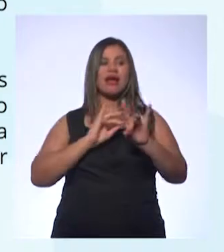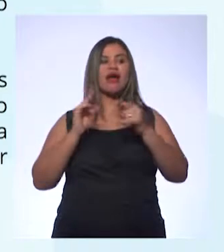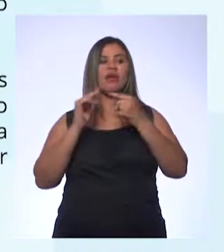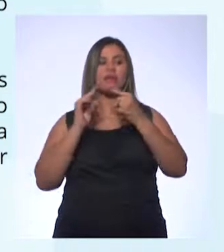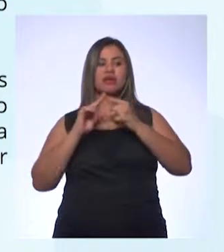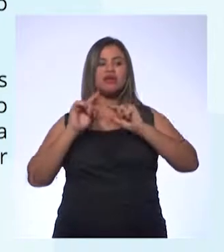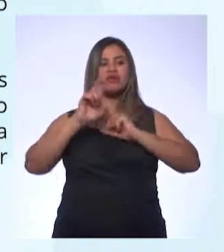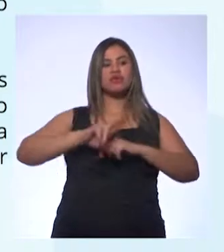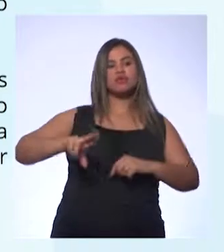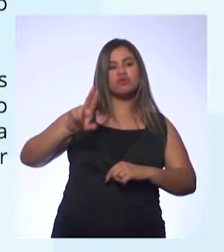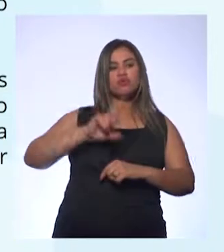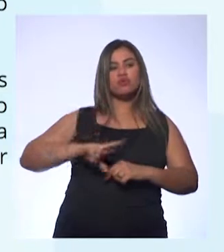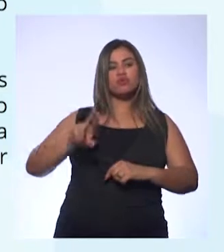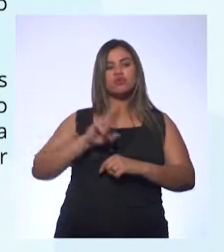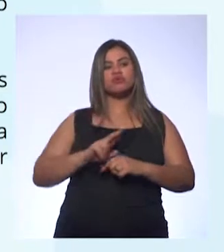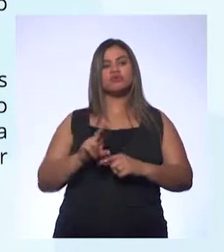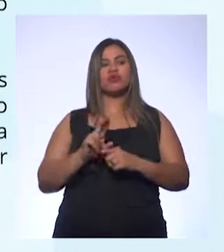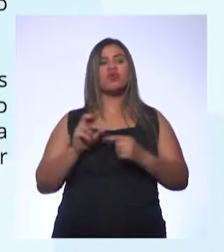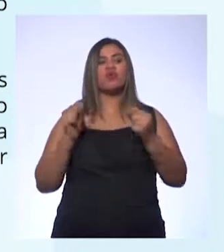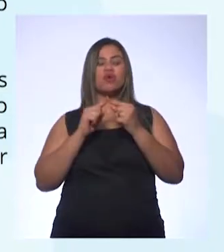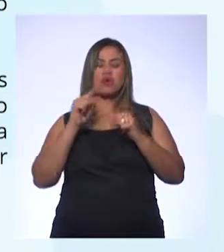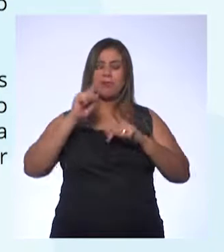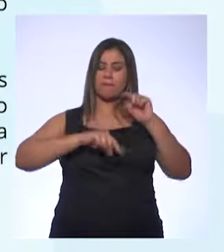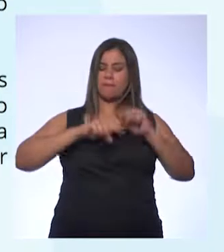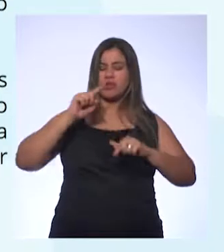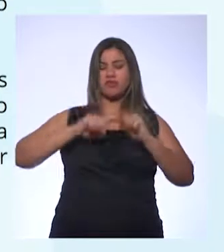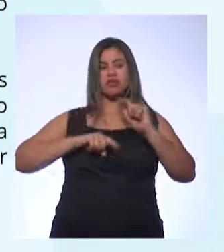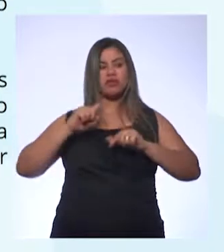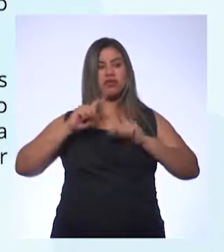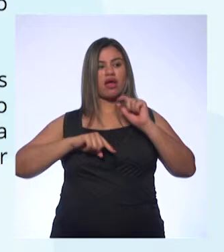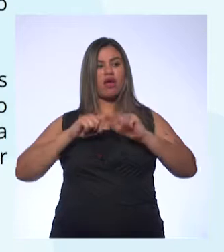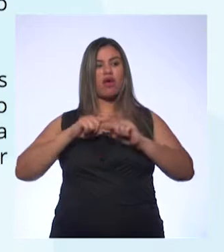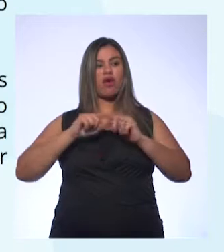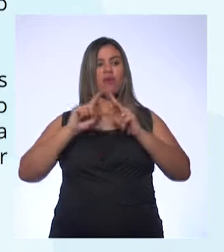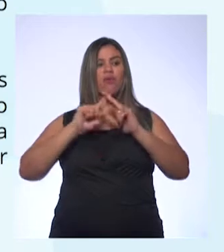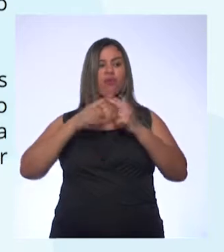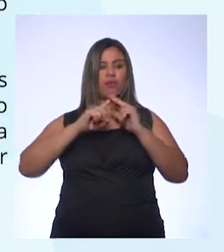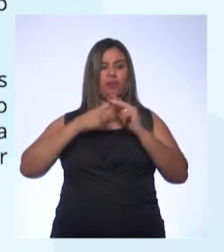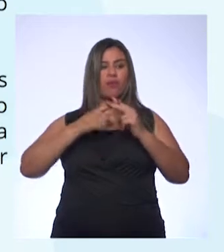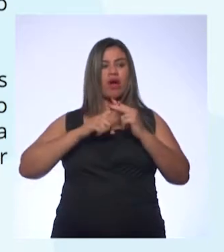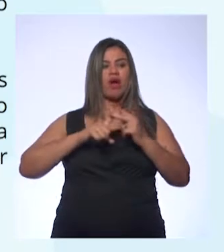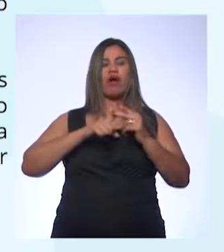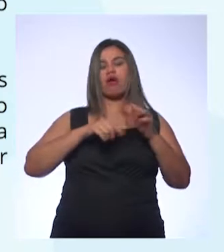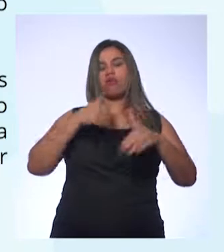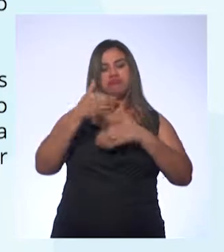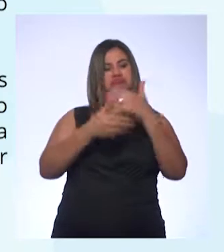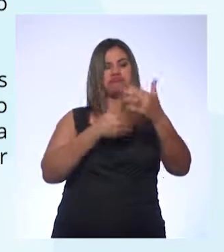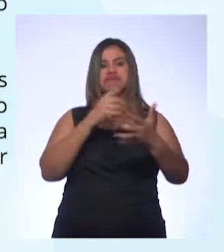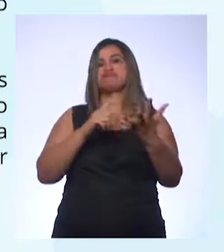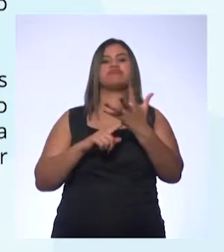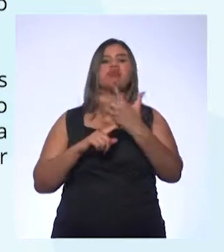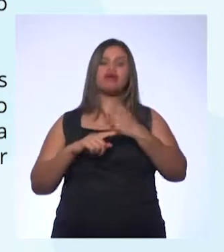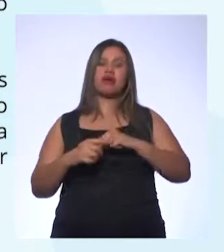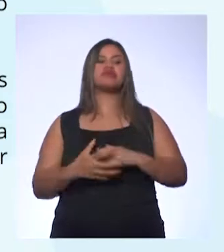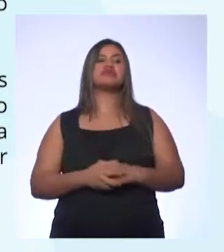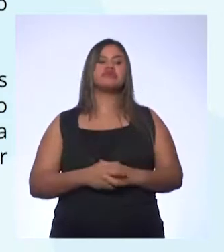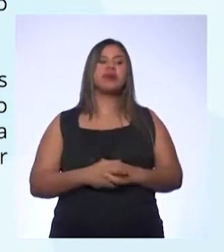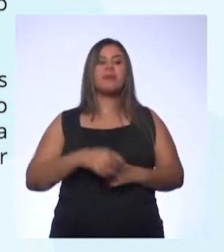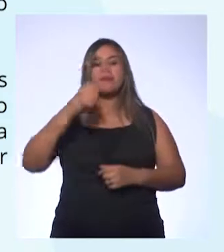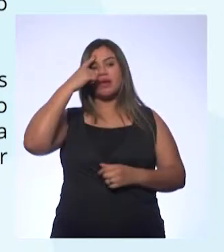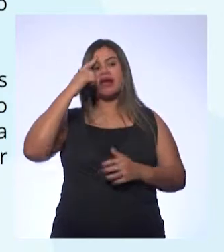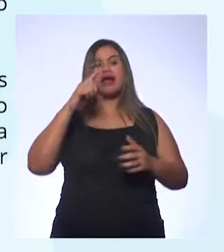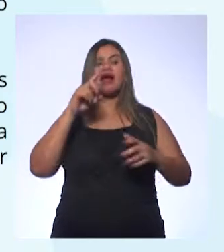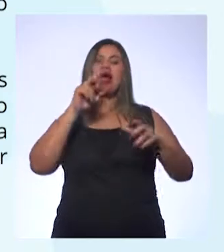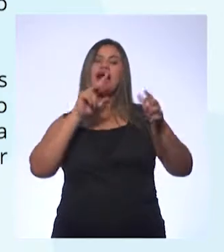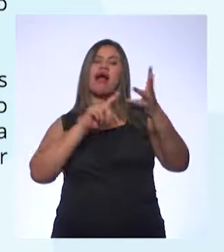tradicionalmente utilizados pelas quais se articula o uso de material e instrumentos na configuração de uma produção artística. Nas artes visuais